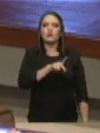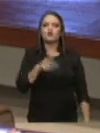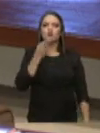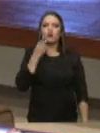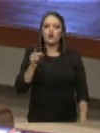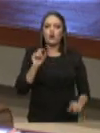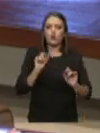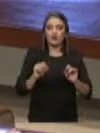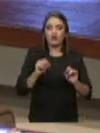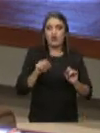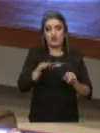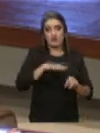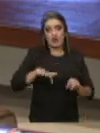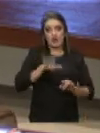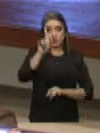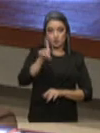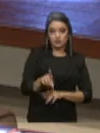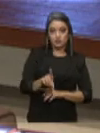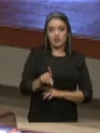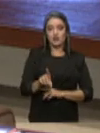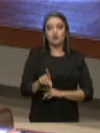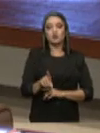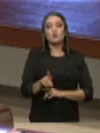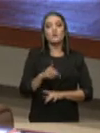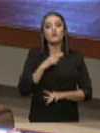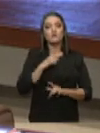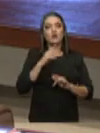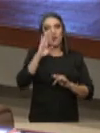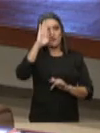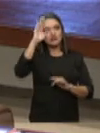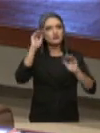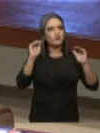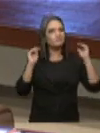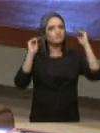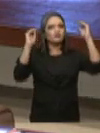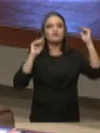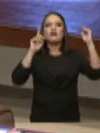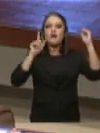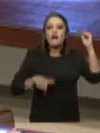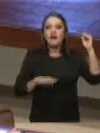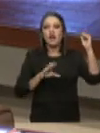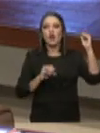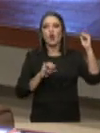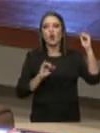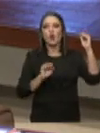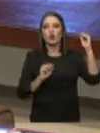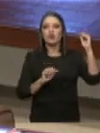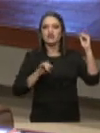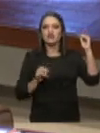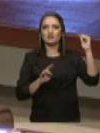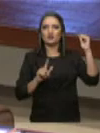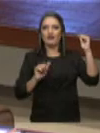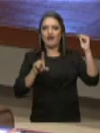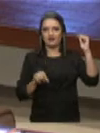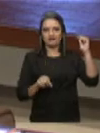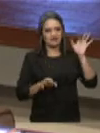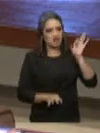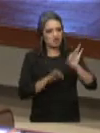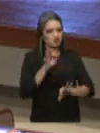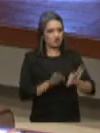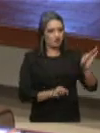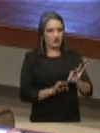do Direito, no altar-mor fica a coisa julgada. Então, o que, que ocorreu aqui?